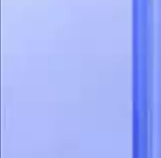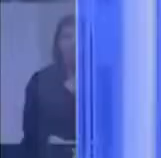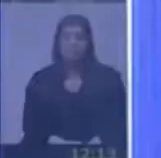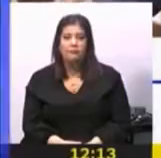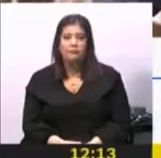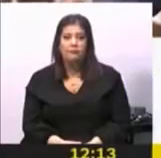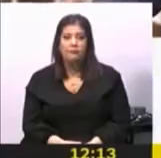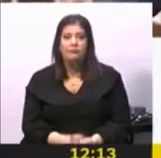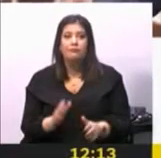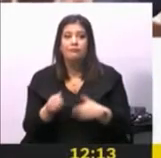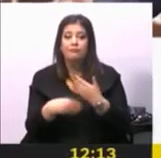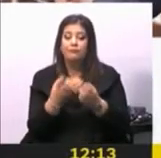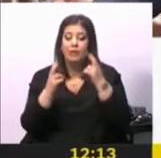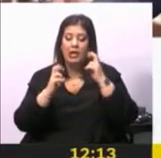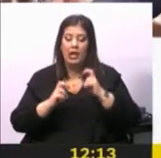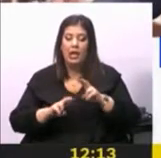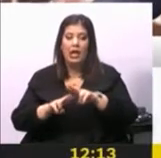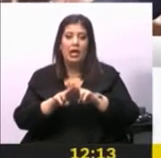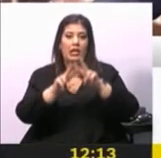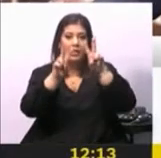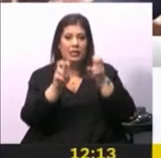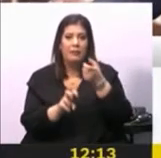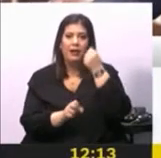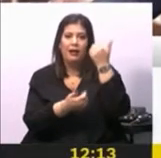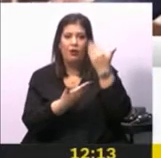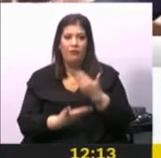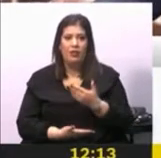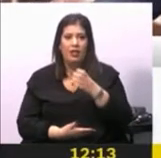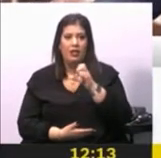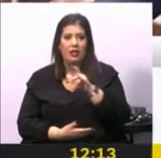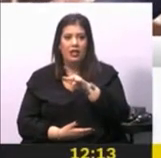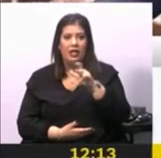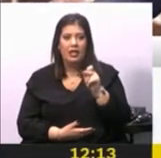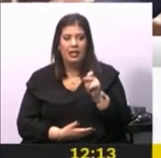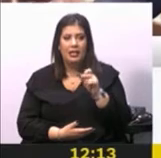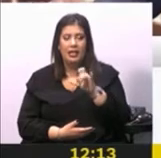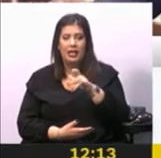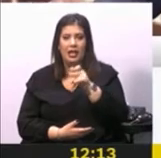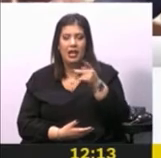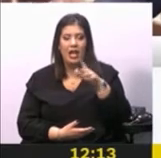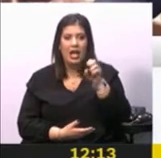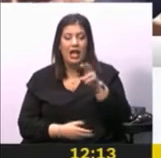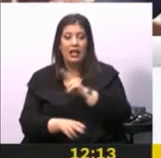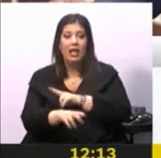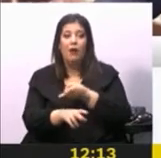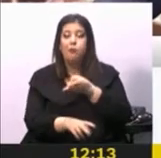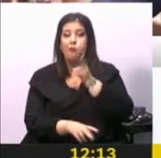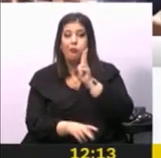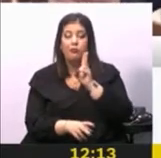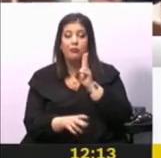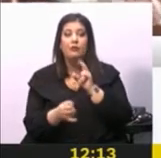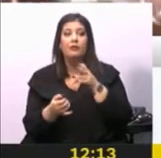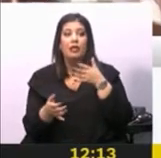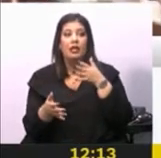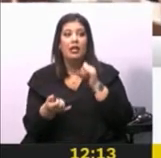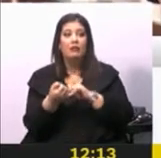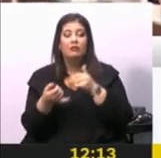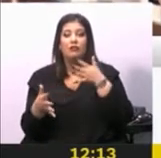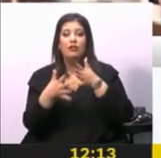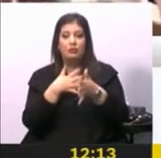Para analisarmos este tema, é convidada da Manhã Informativa, Karina Carvalho, é diretora executiva da Associação Transparência e